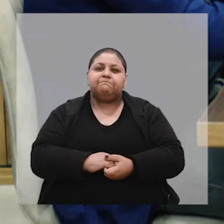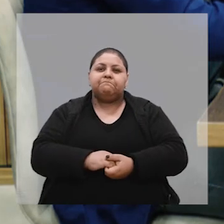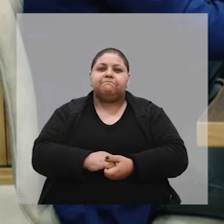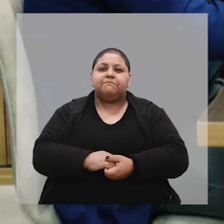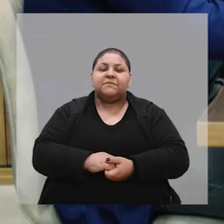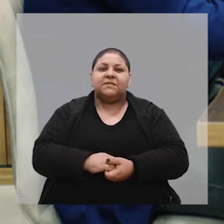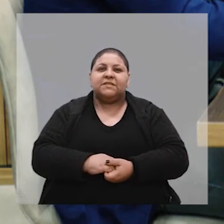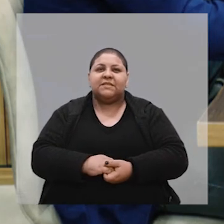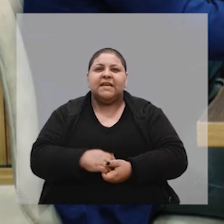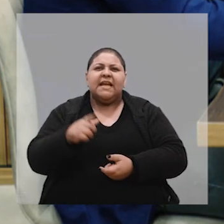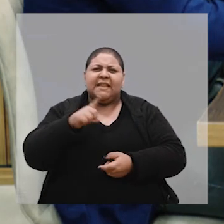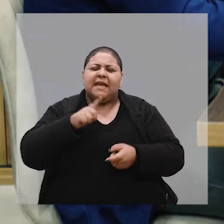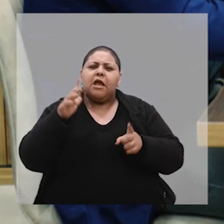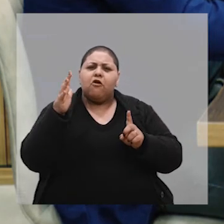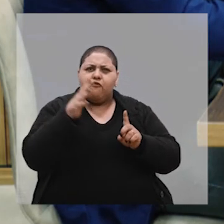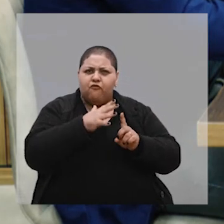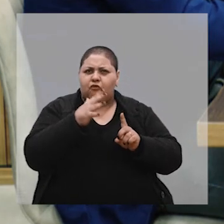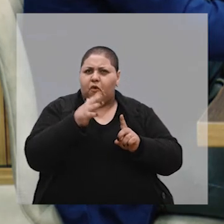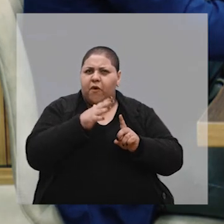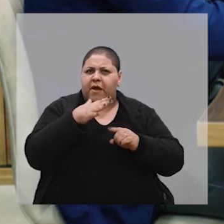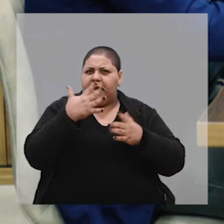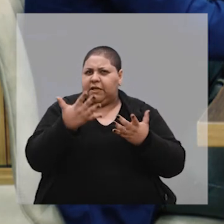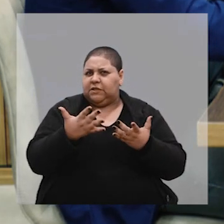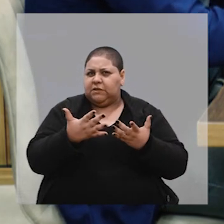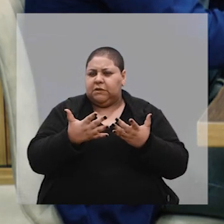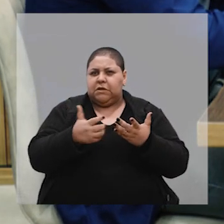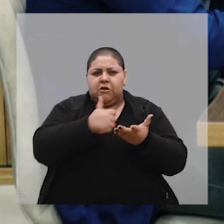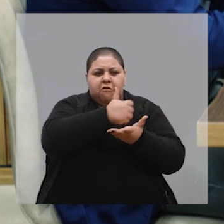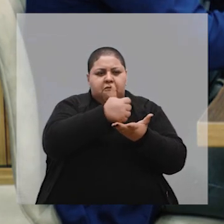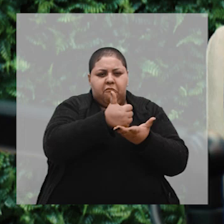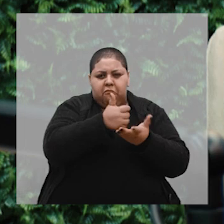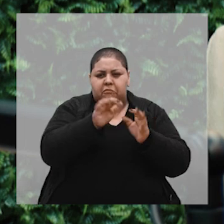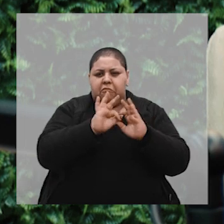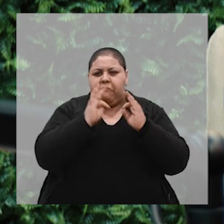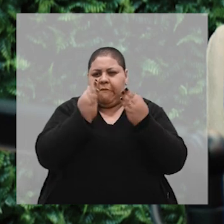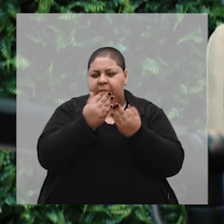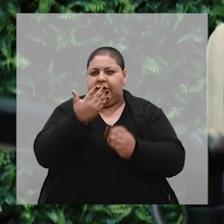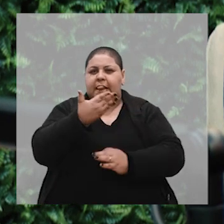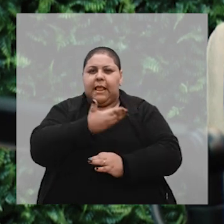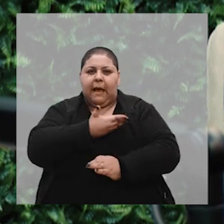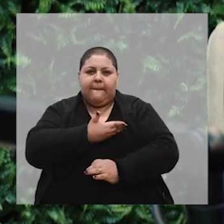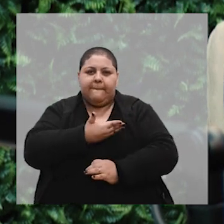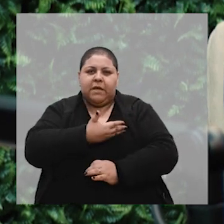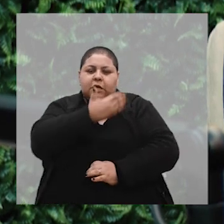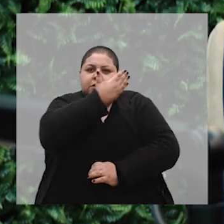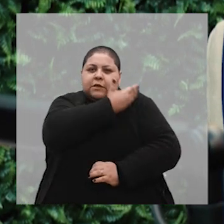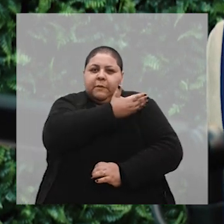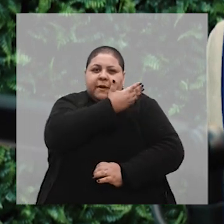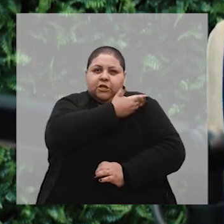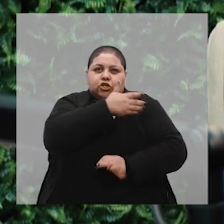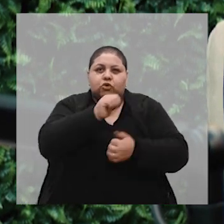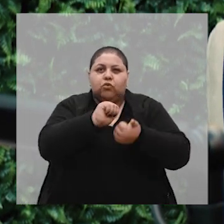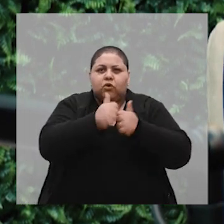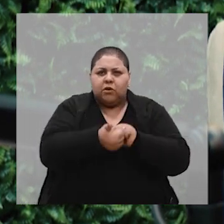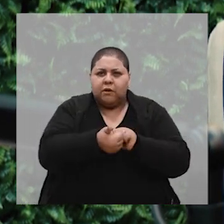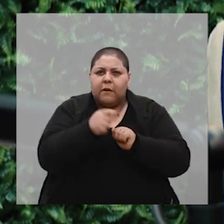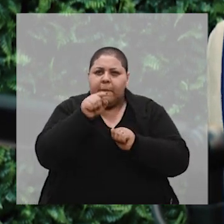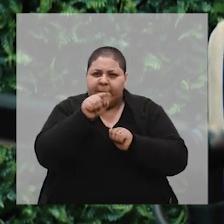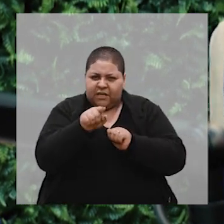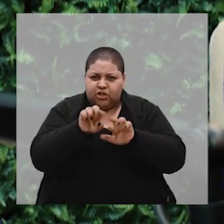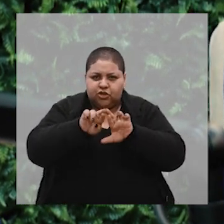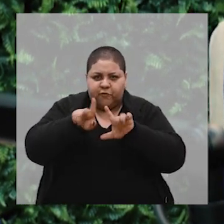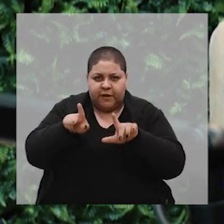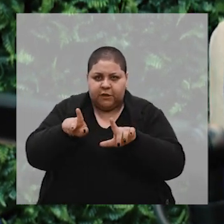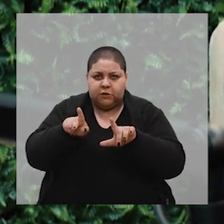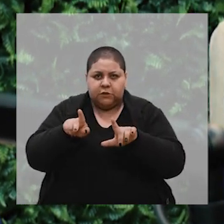existe sempre tem influências, né? Tanto na base familiar quanto amigos que praticam e exercem o esporte. Para